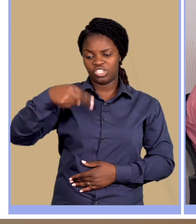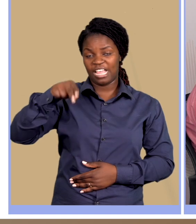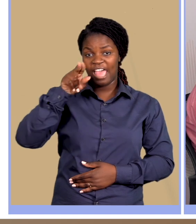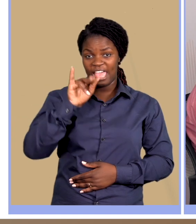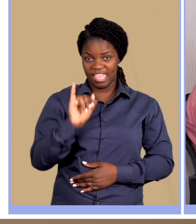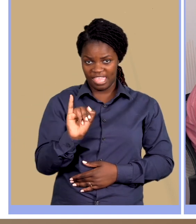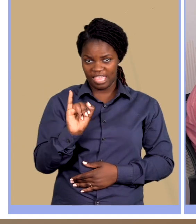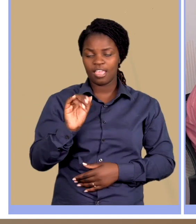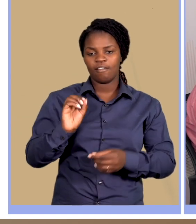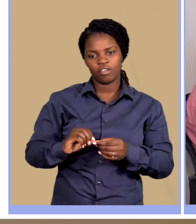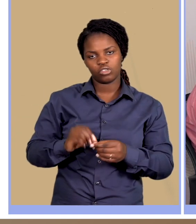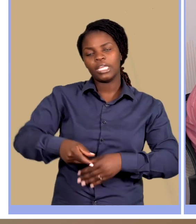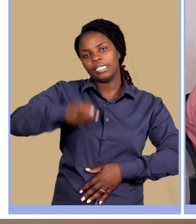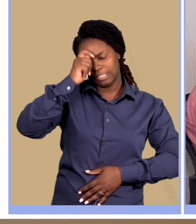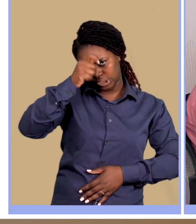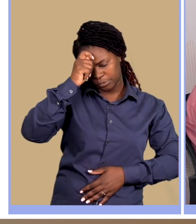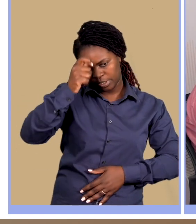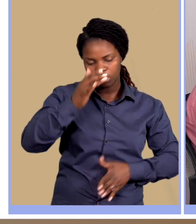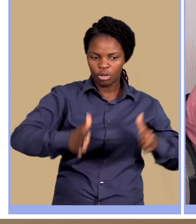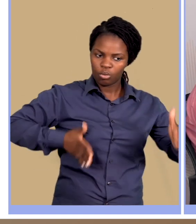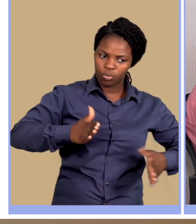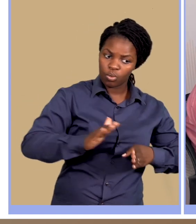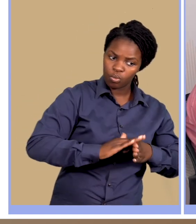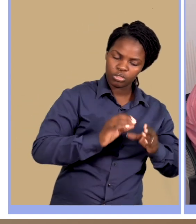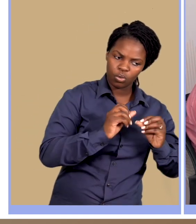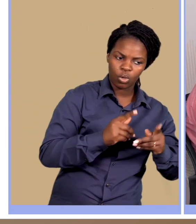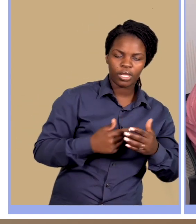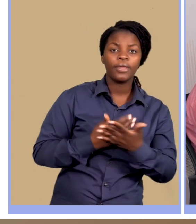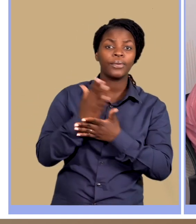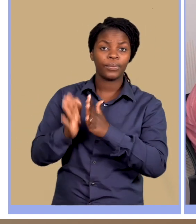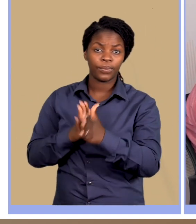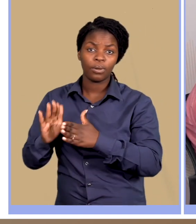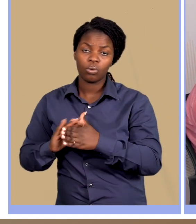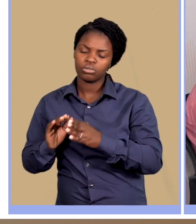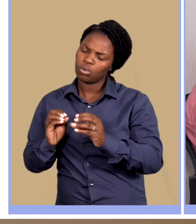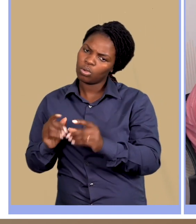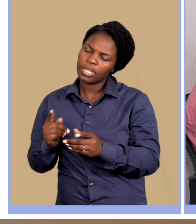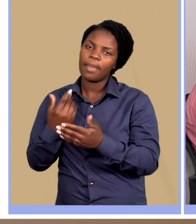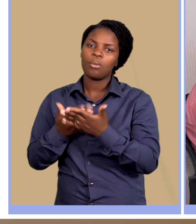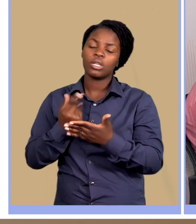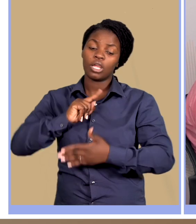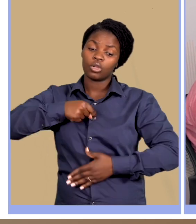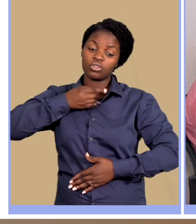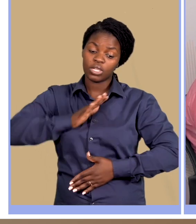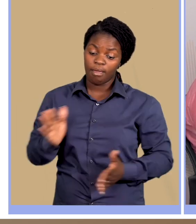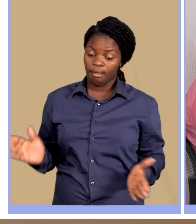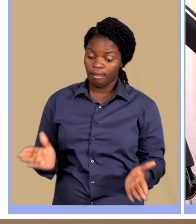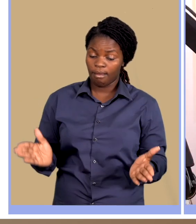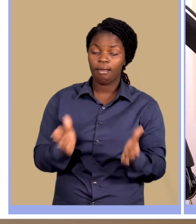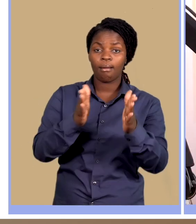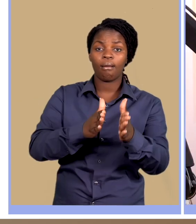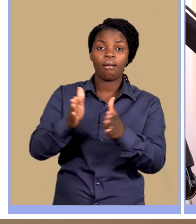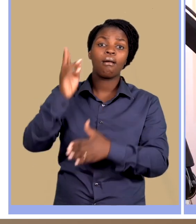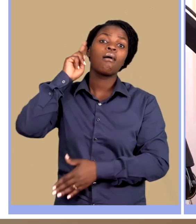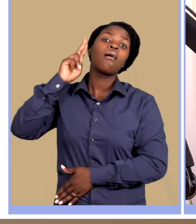as duas formas de comunicação. É preciso engajar as pessoas com deficiência ao nível comunitário e rural para dizer o que